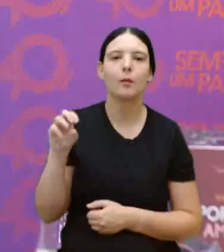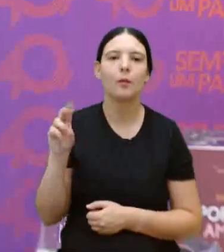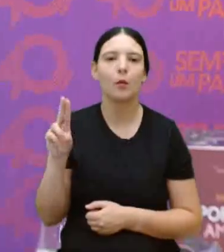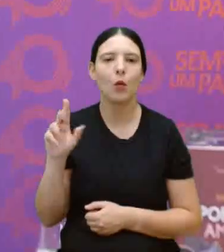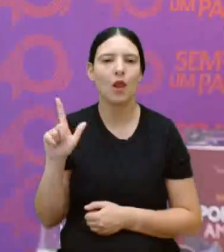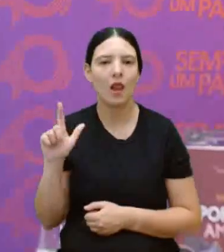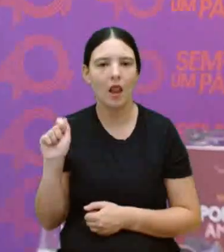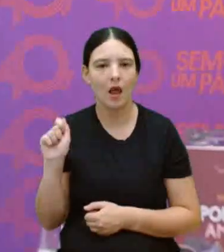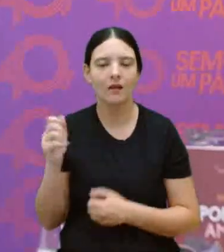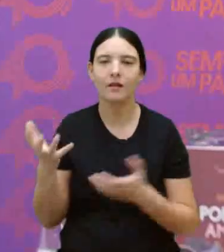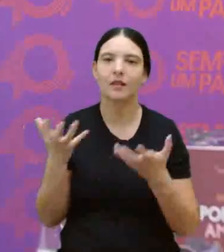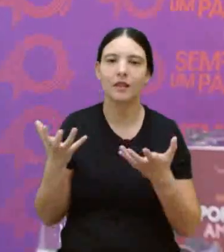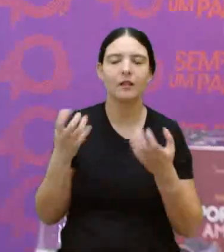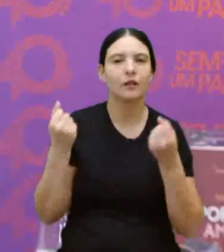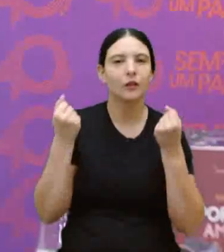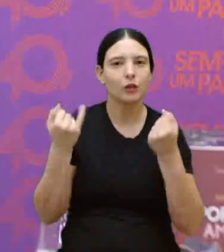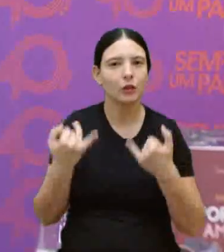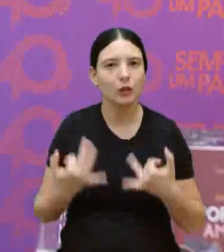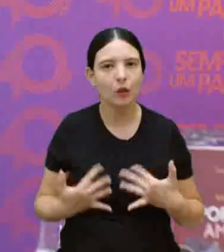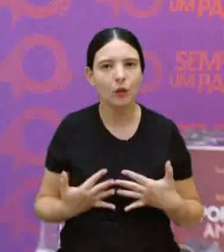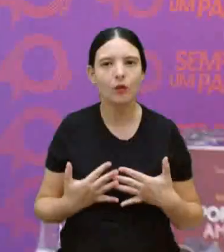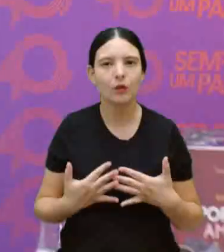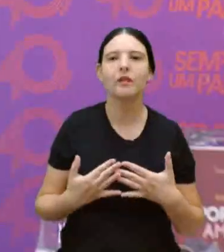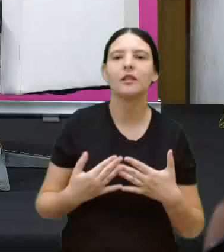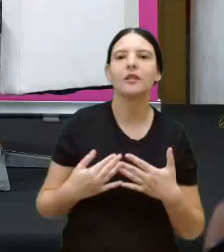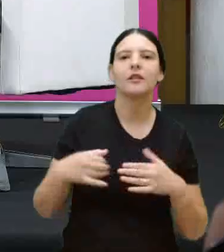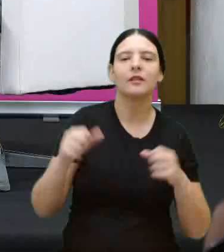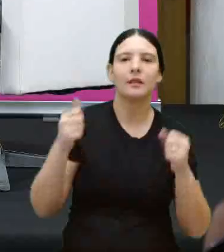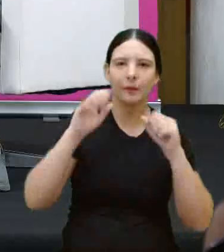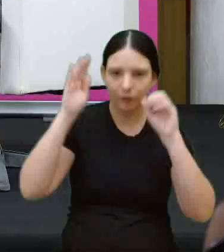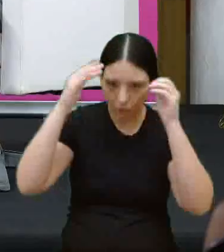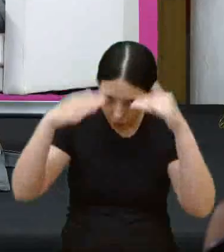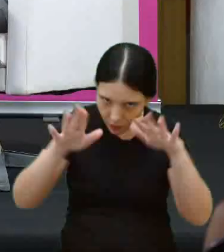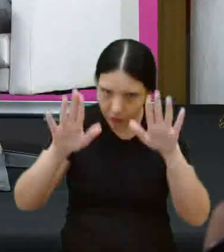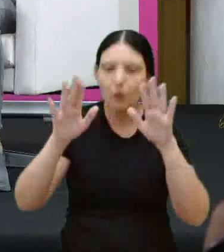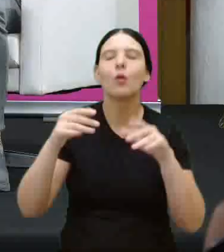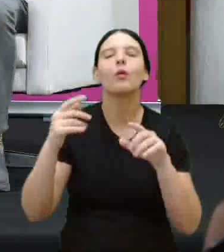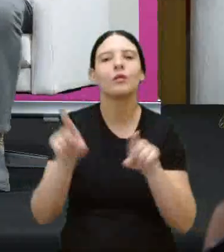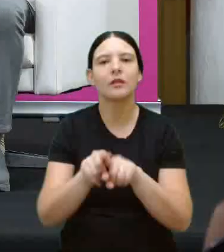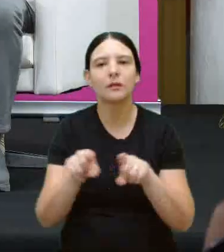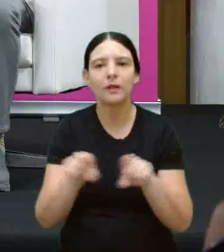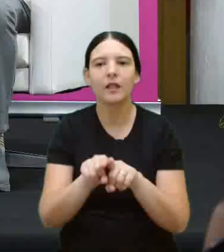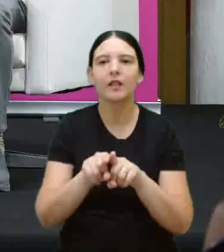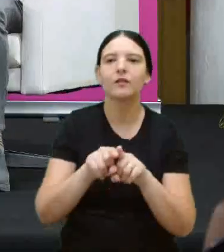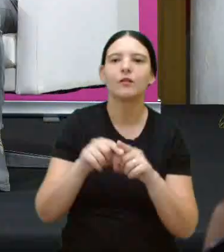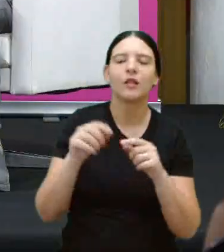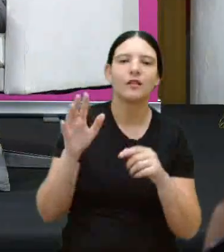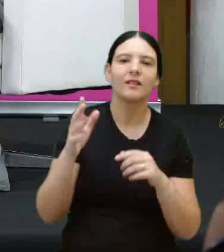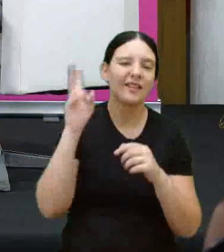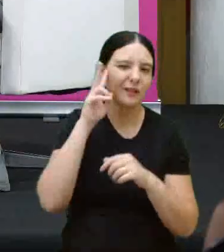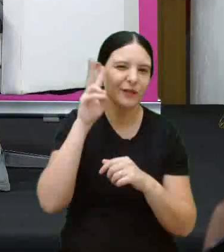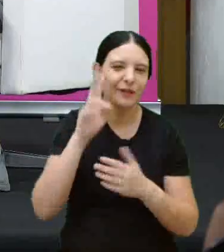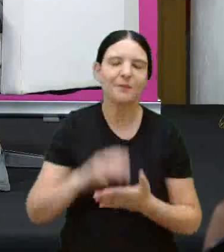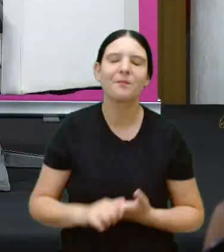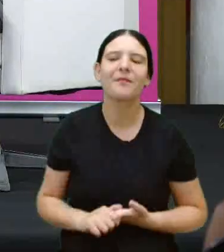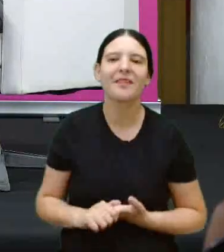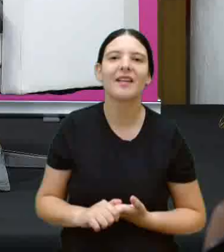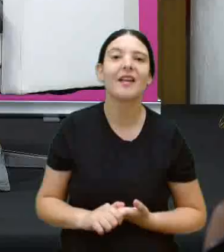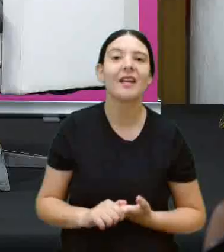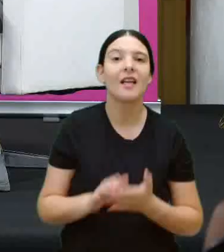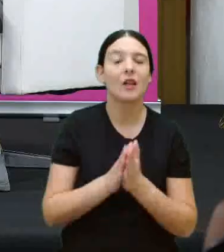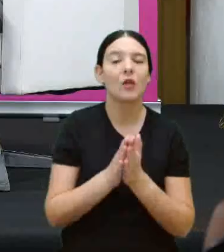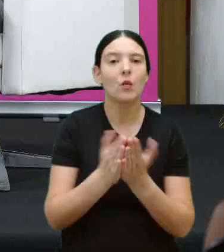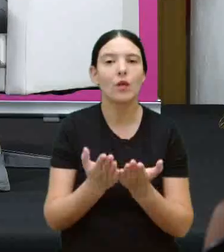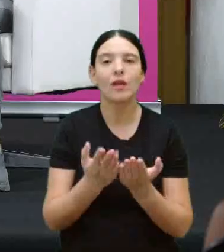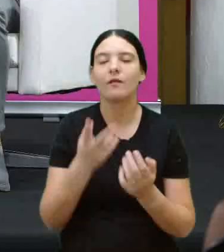história, desse processo de Oxum com Xangô, com Obá, né? Um pouquinho daquela história. No livro eu falo de uma